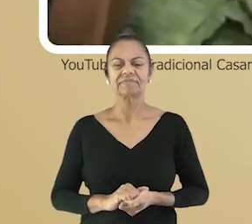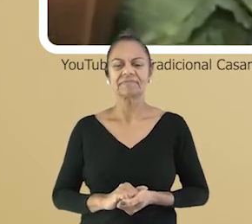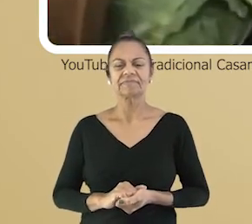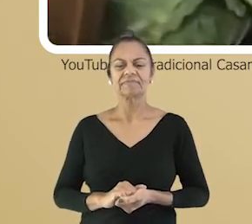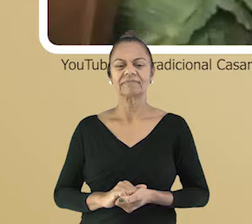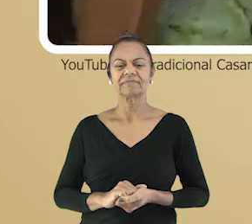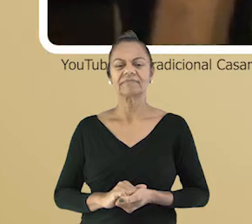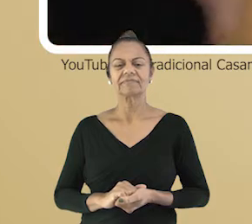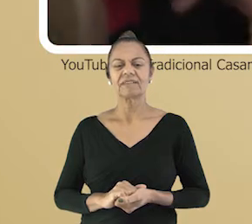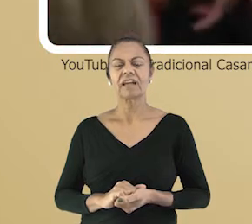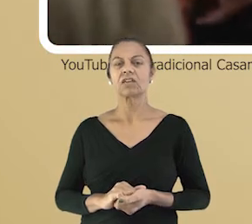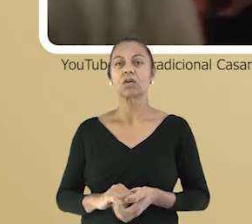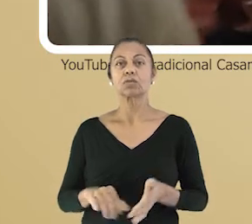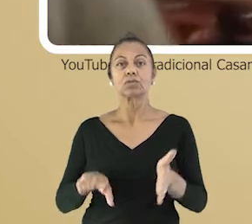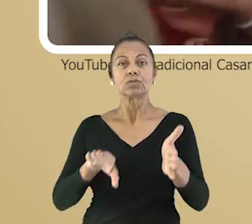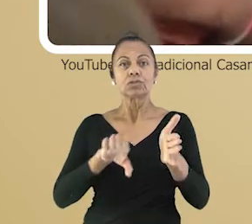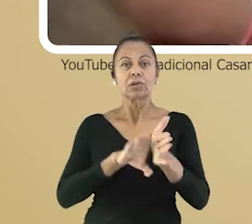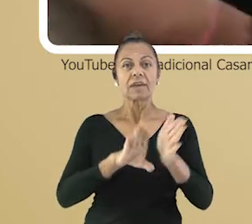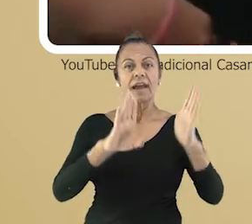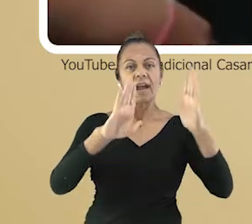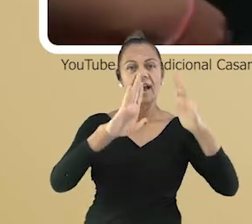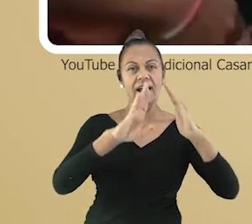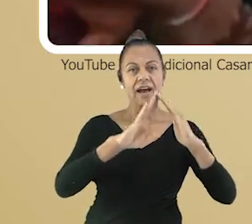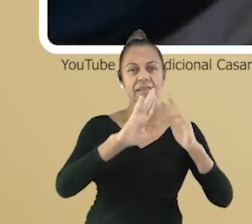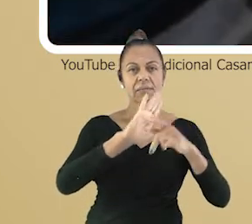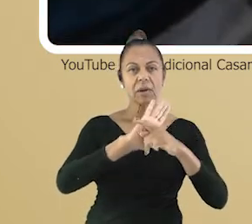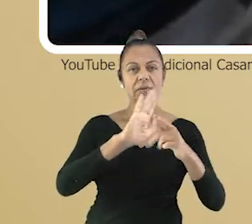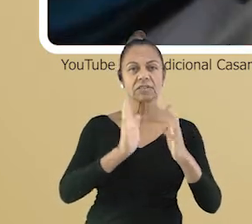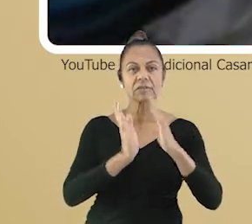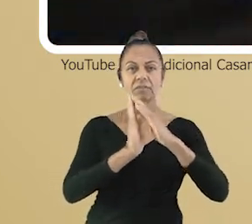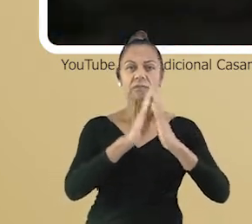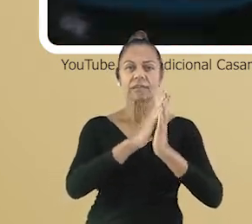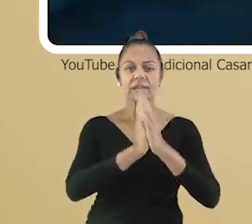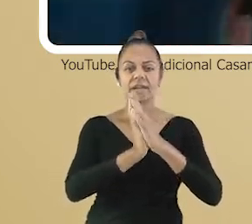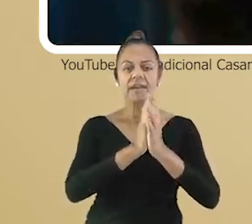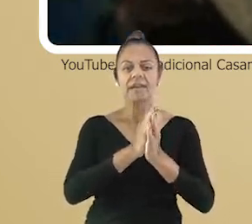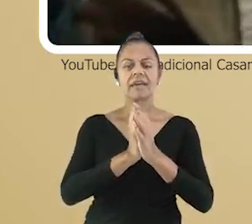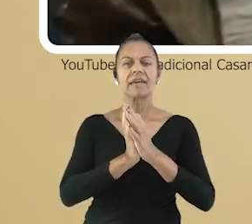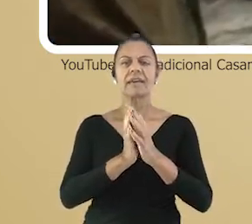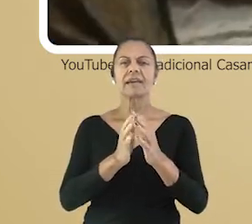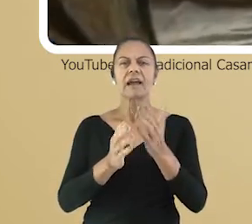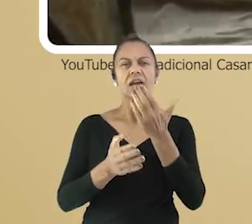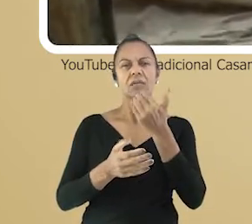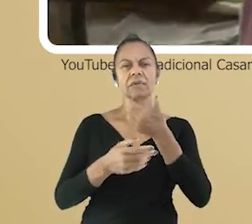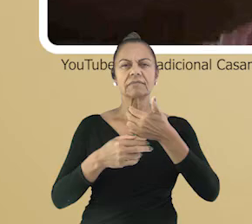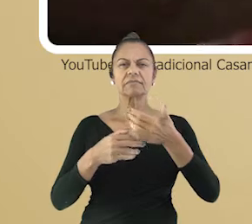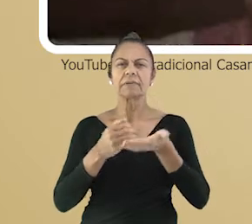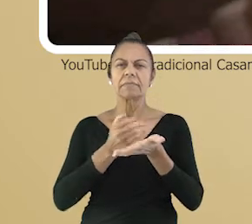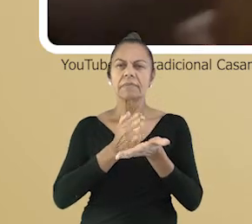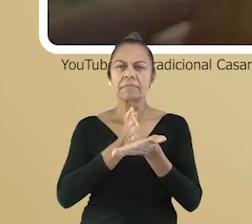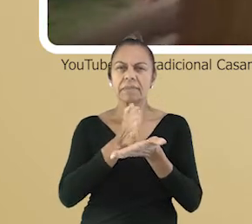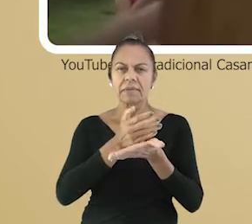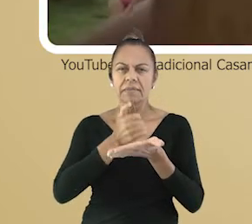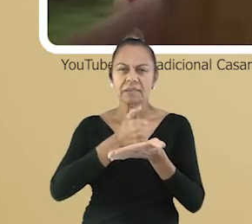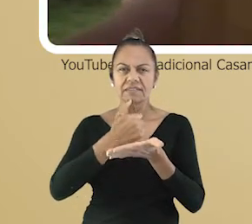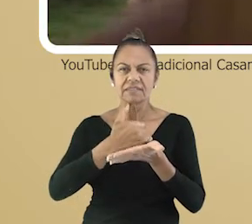as meninas das compras e da preparação desses alimentos. Quanto custa? Obrigado. Quanto custa?